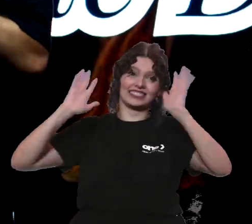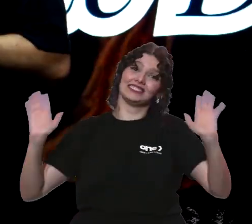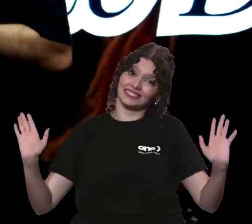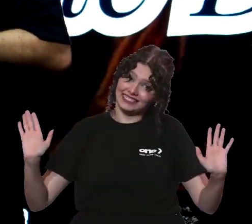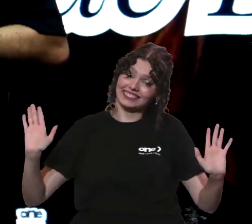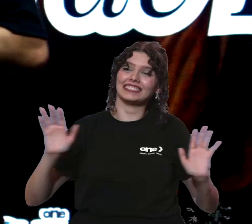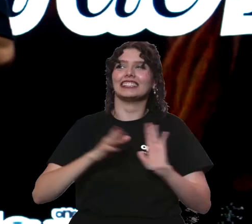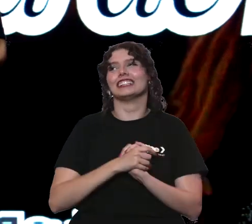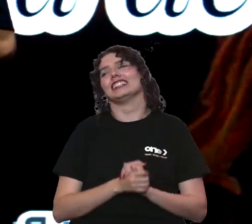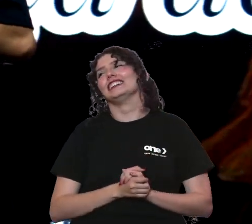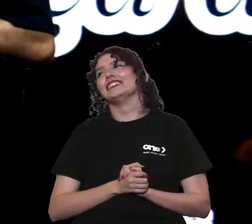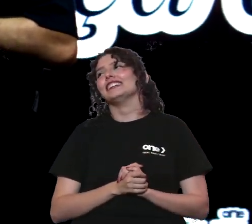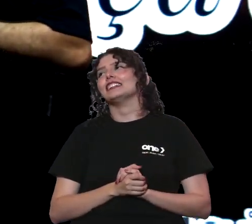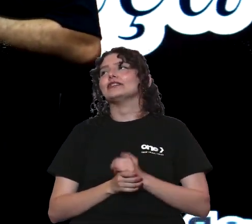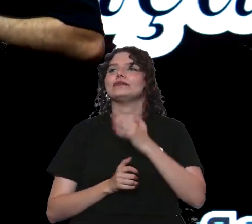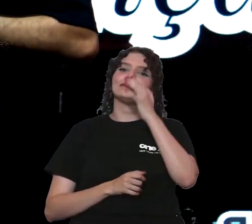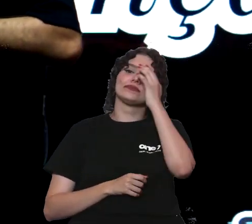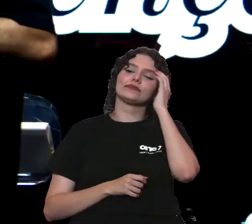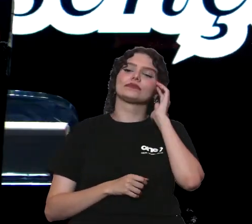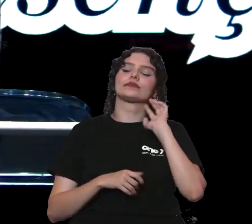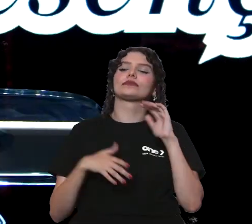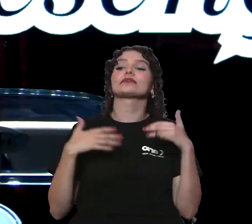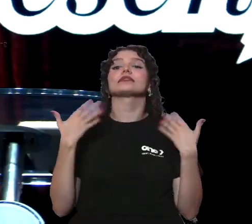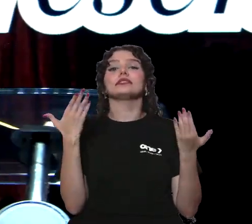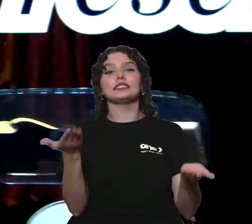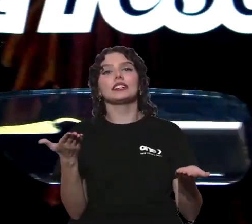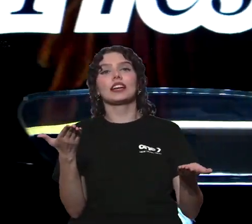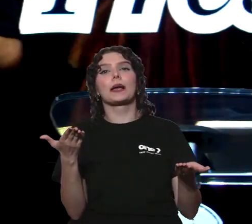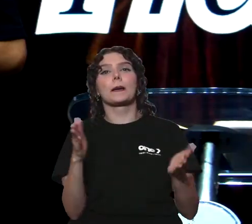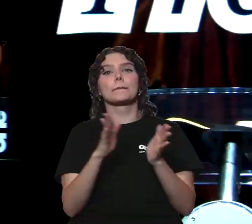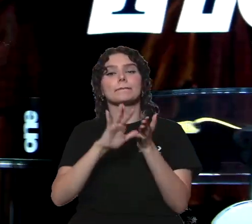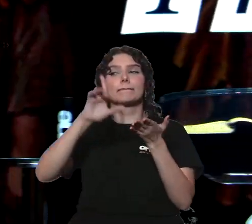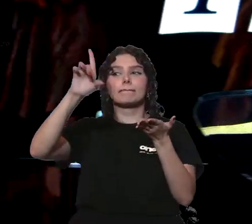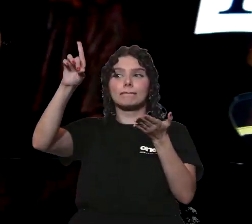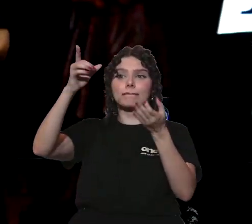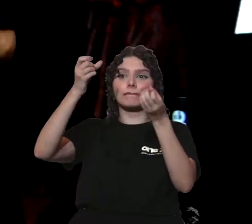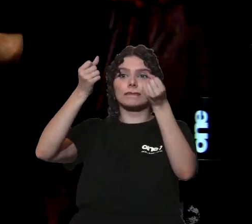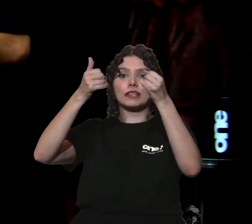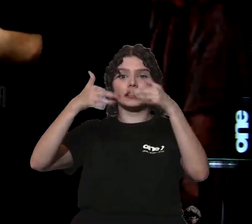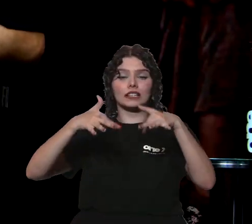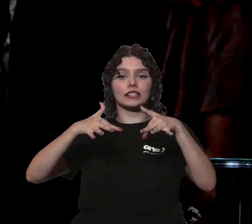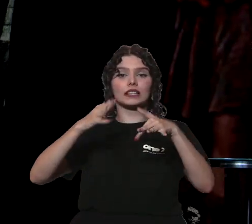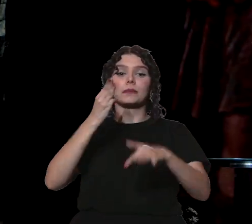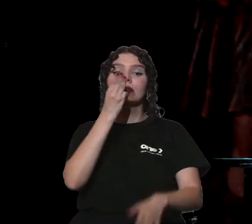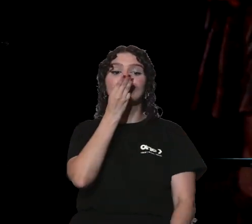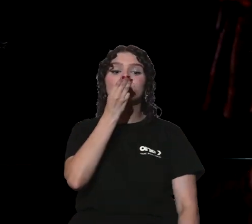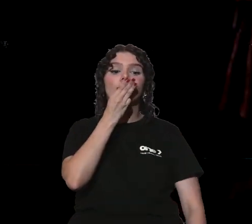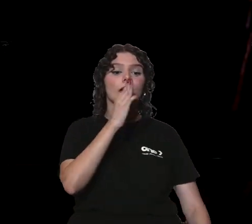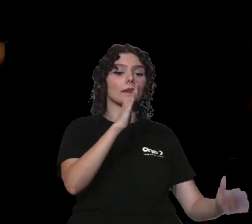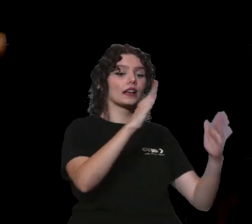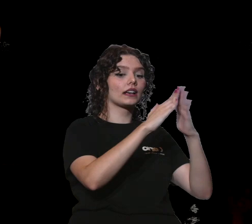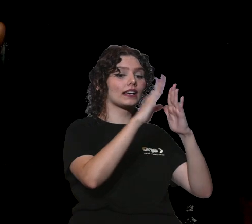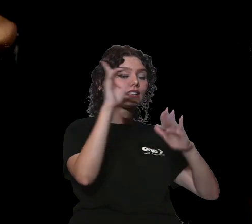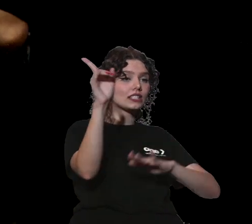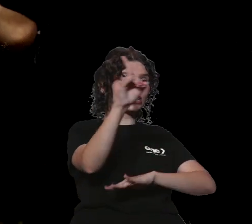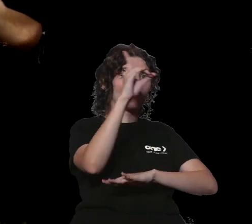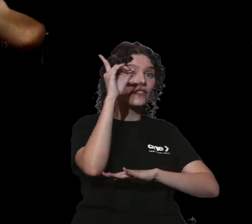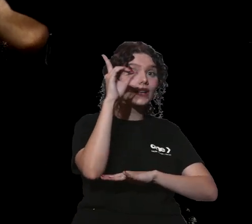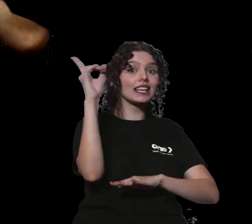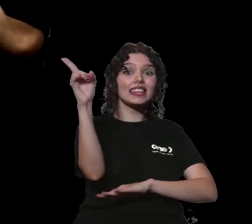E aí, a Bíblia diz que Mical vai para a casa de Davi, e Davi se torna